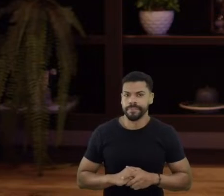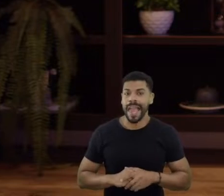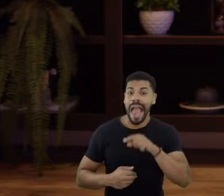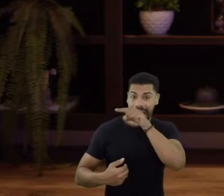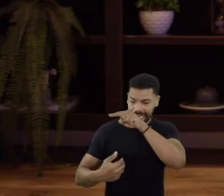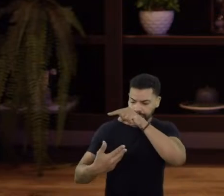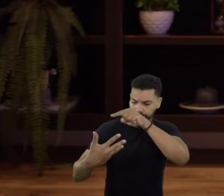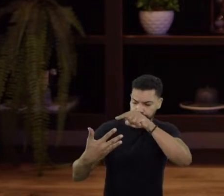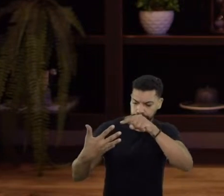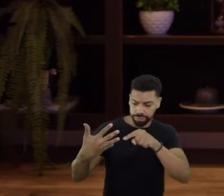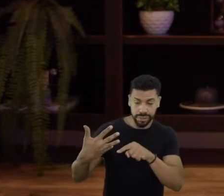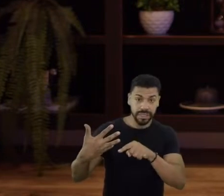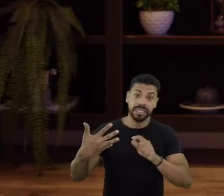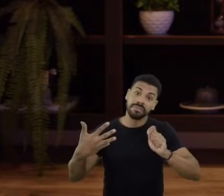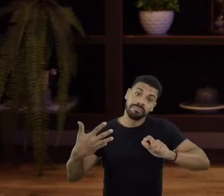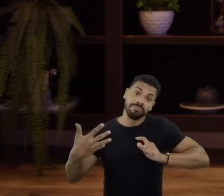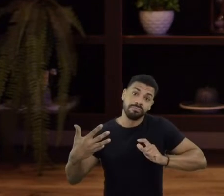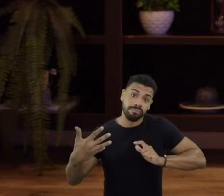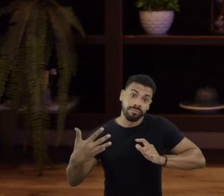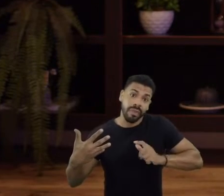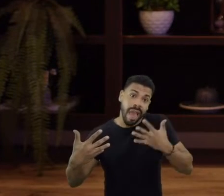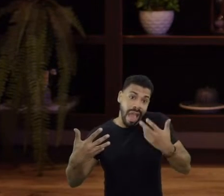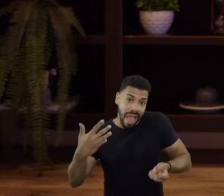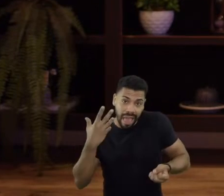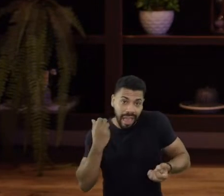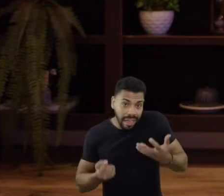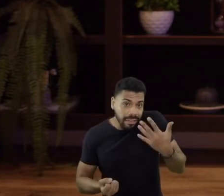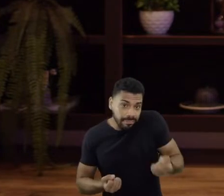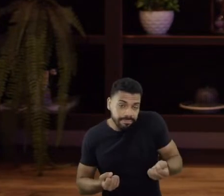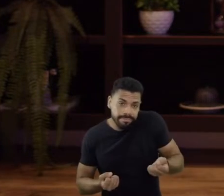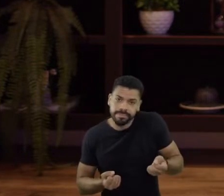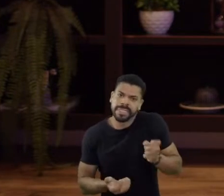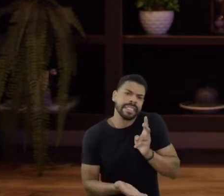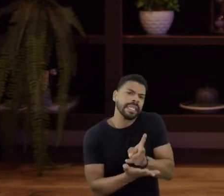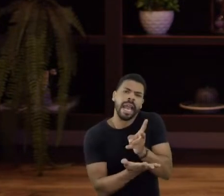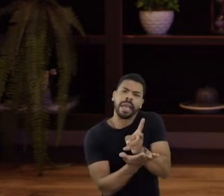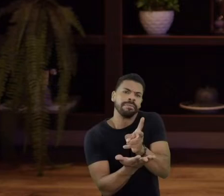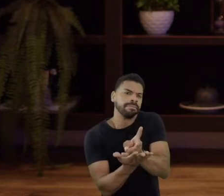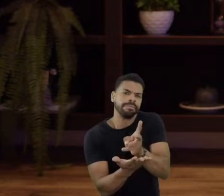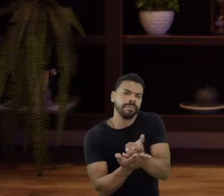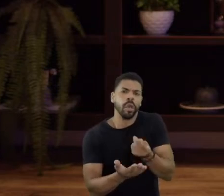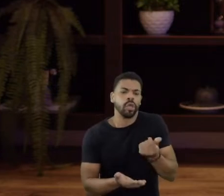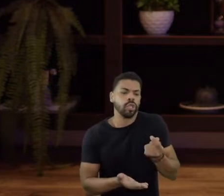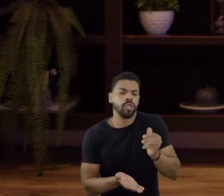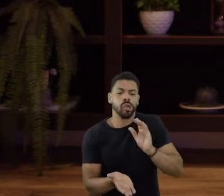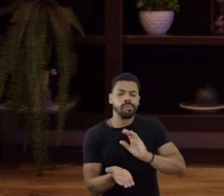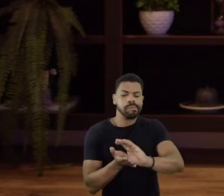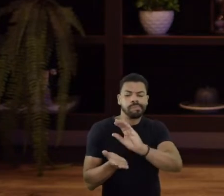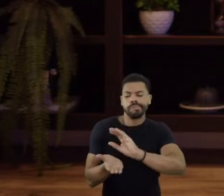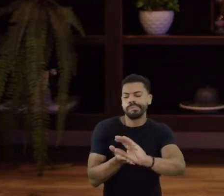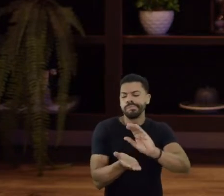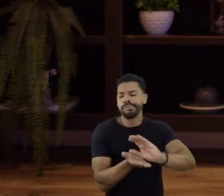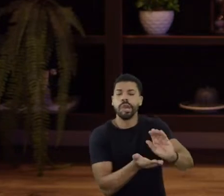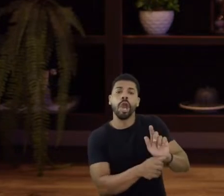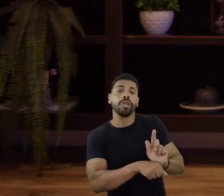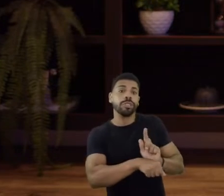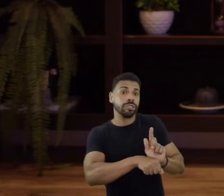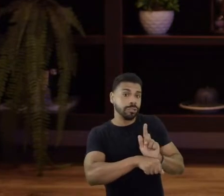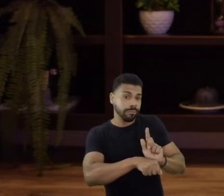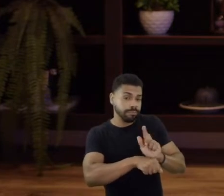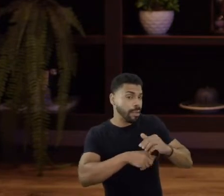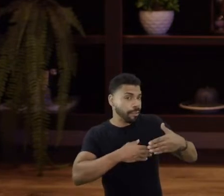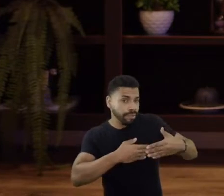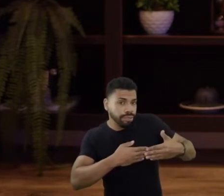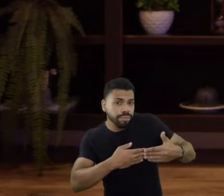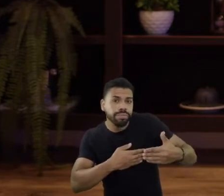fundo são Fundos que você que eles aceitam novas aplicações sempre Então você vai lá coloca mais dinheiro o gestor tem mais dinheiro para poder tomar decisão e assim vai e